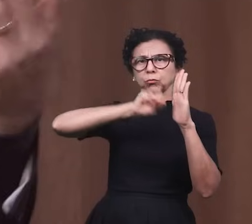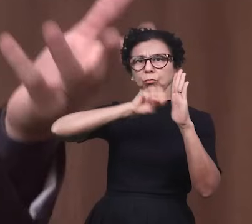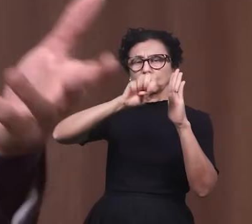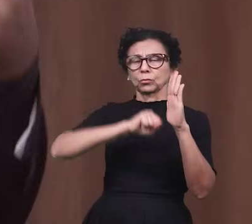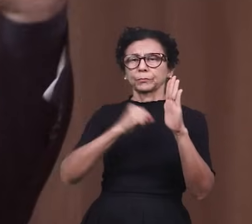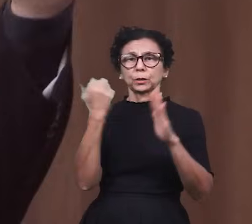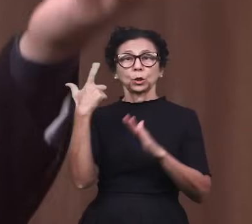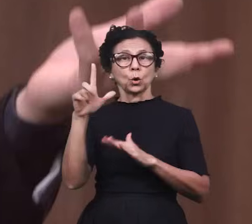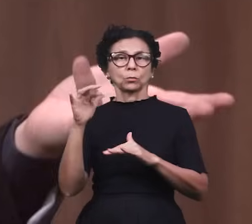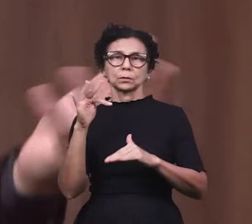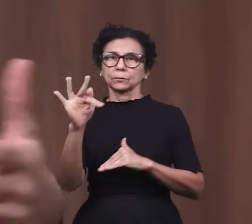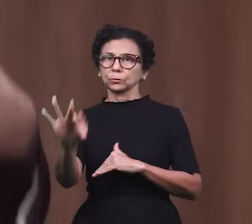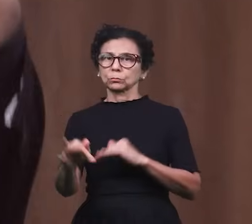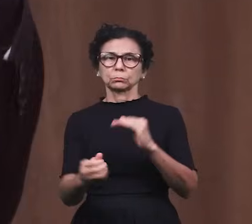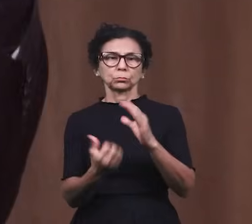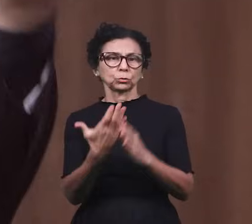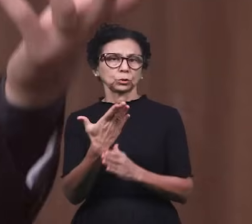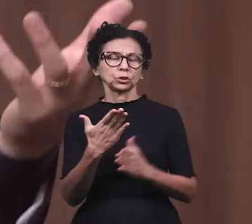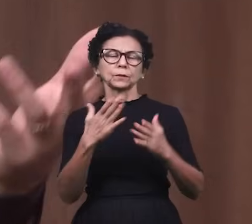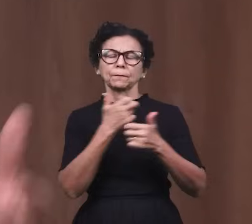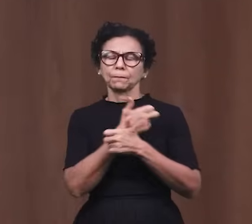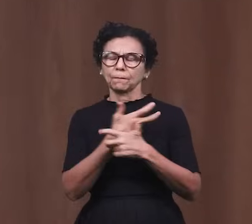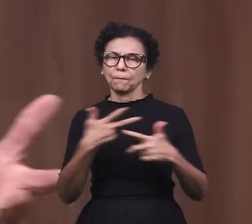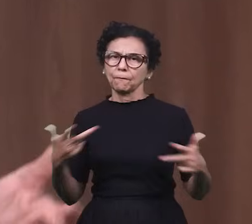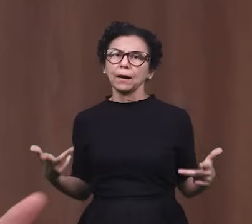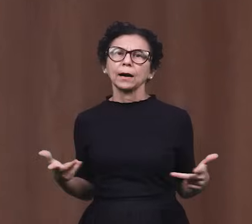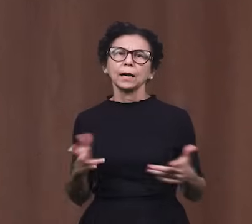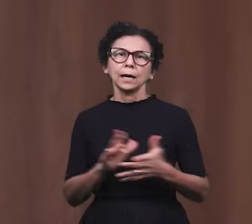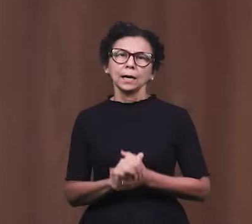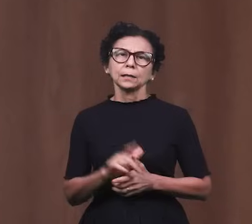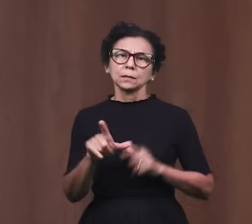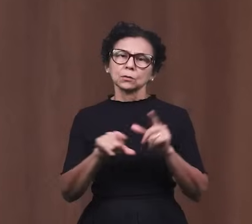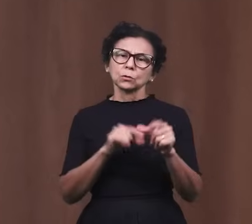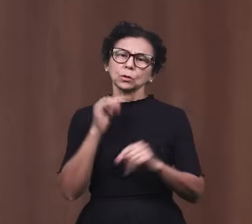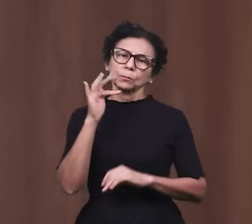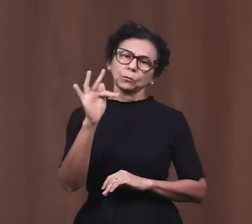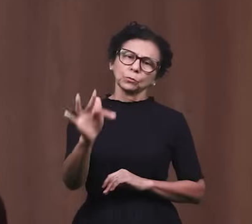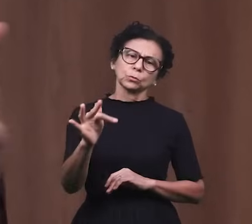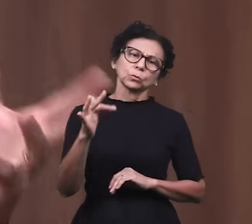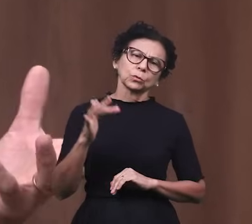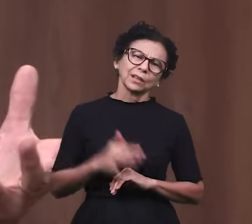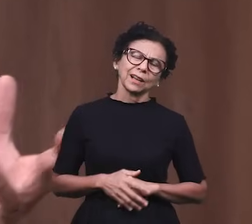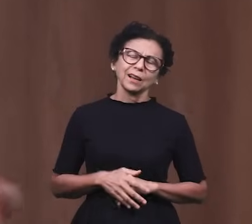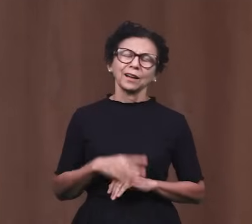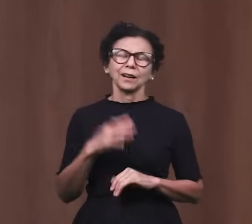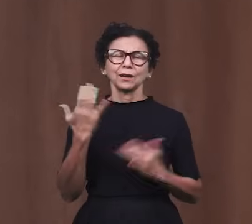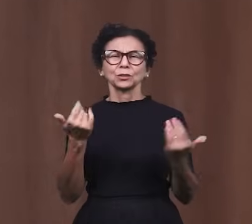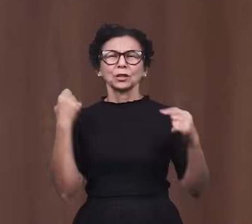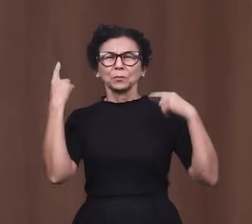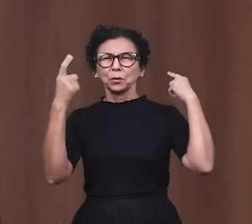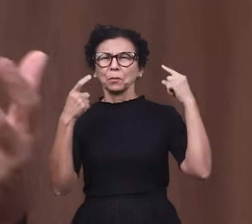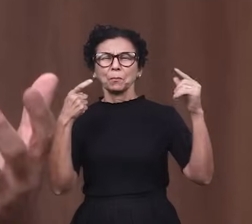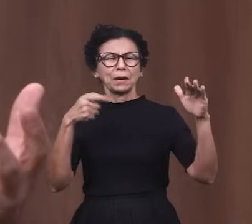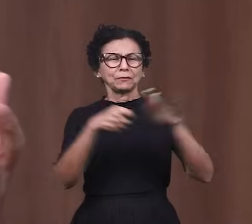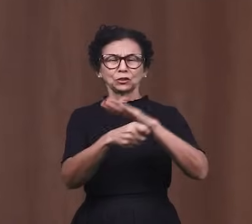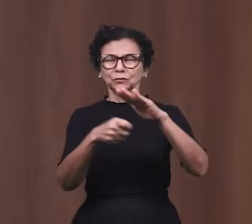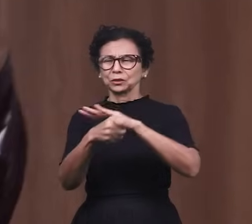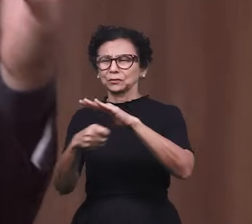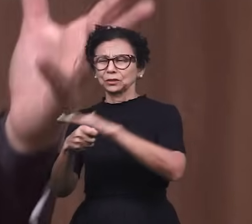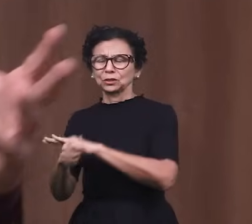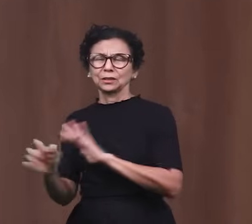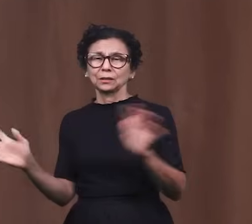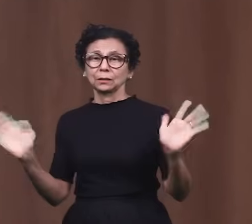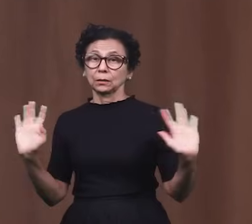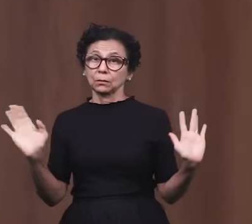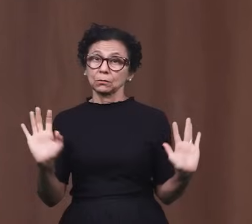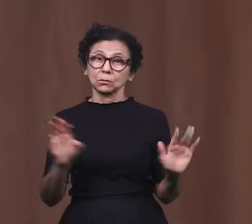energia que vão ainda surgir. Às vezes nós nem sabemos ainda, mas que vão surgir. Então, são várias as tendências, tá? Não quer dizer que o jovem tem que se preocupar, tem